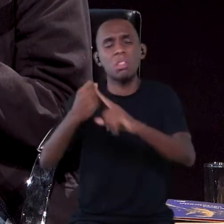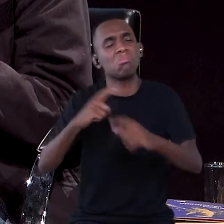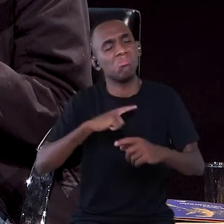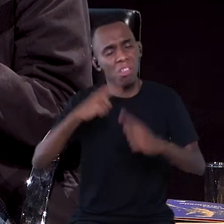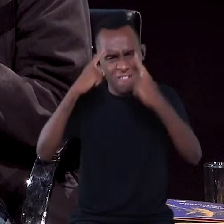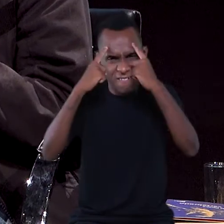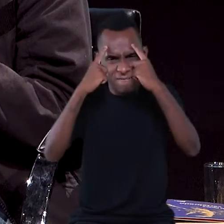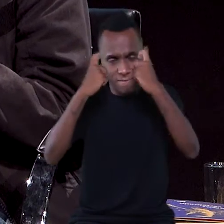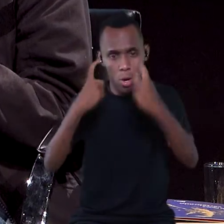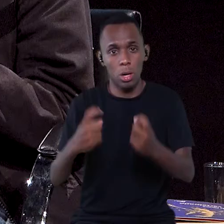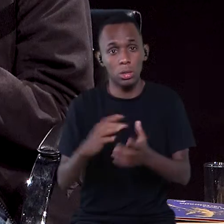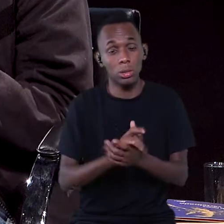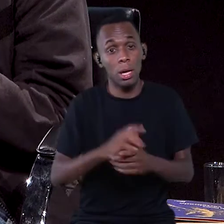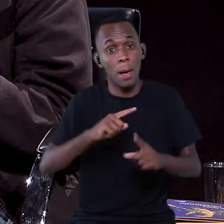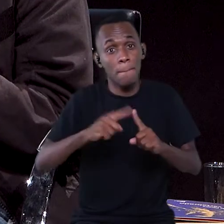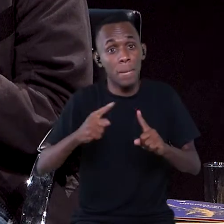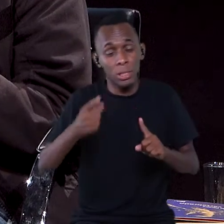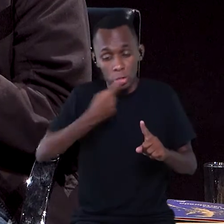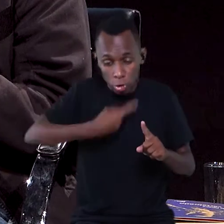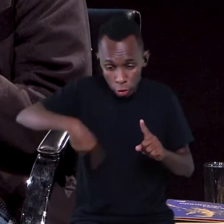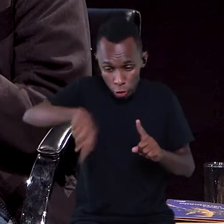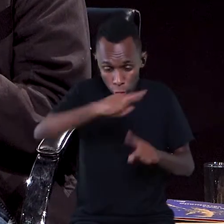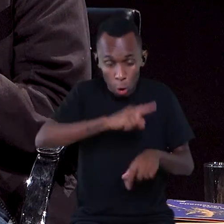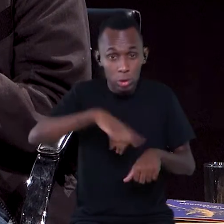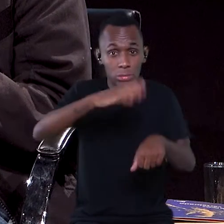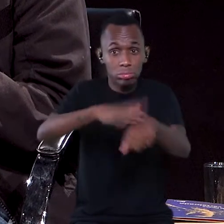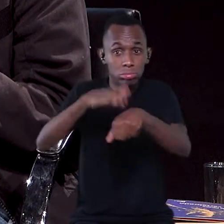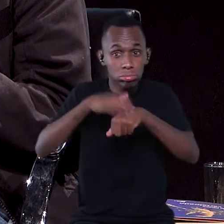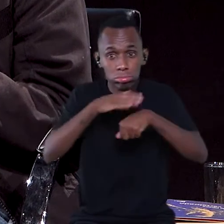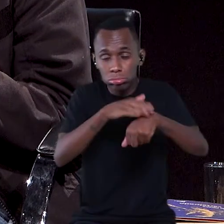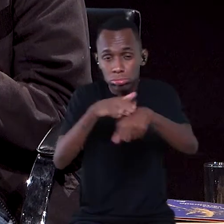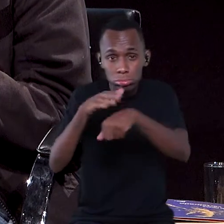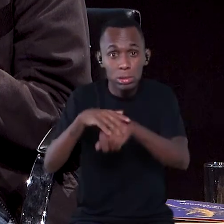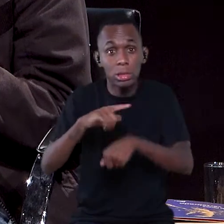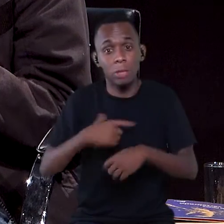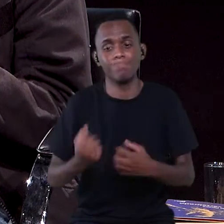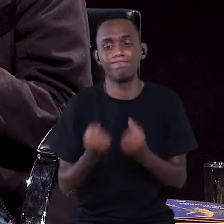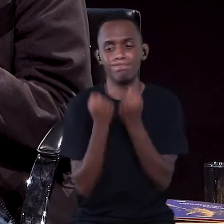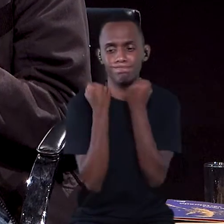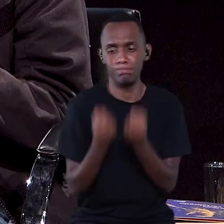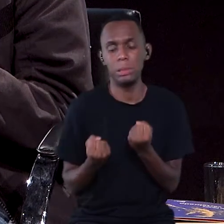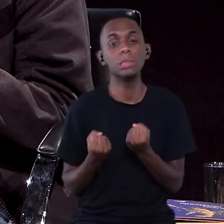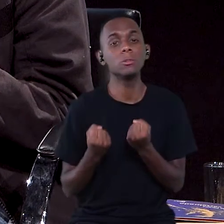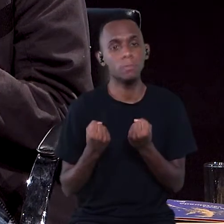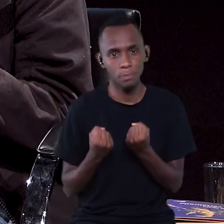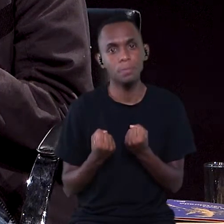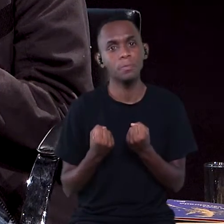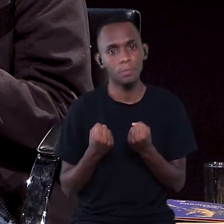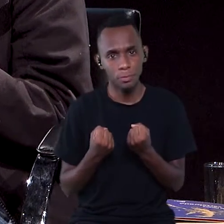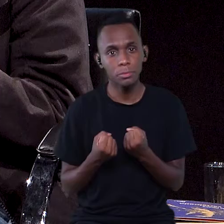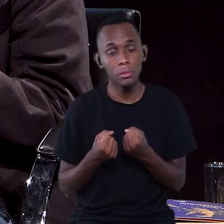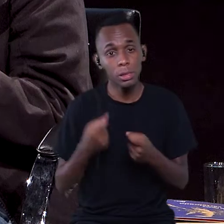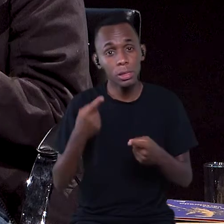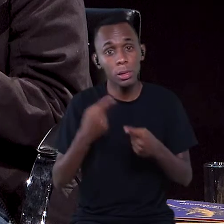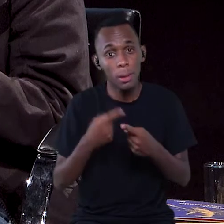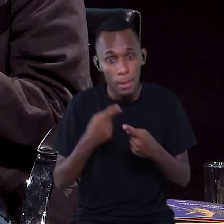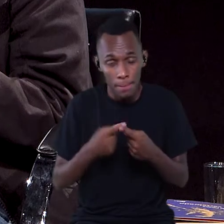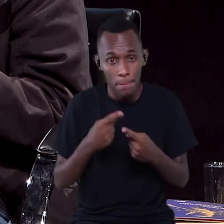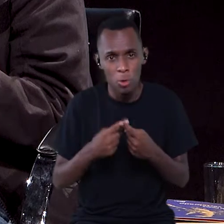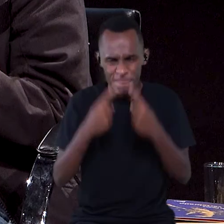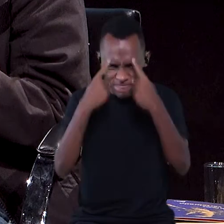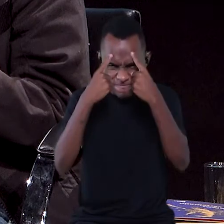está lá. Mas eu acho que, entre nós, como nunca, a crueldade tem um peso, dada a sua violência